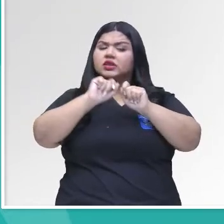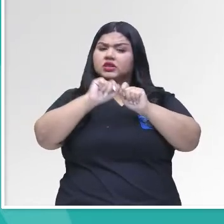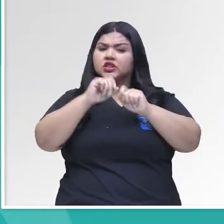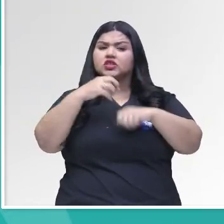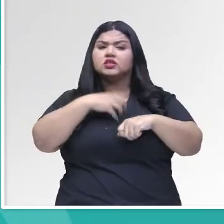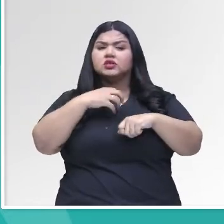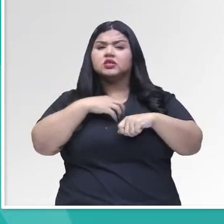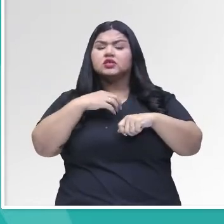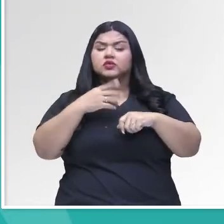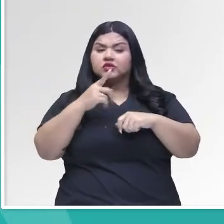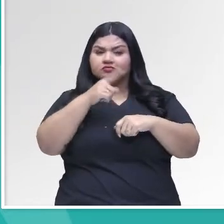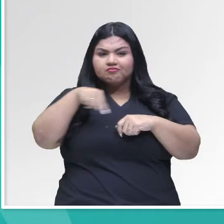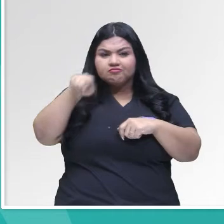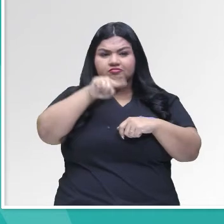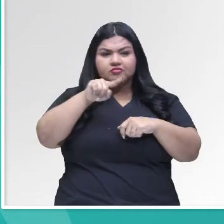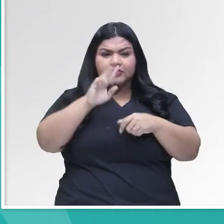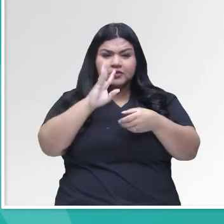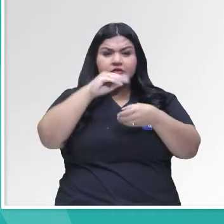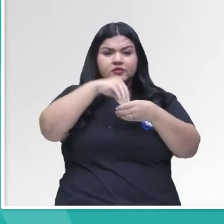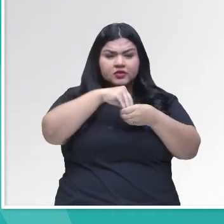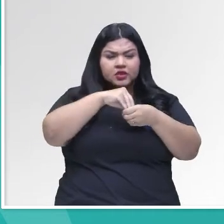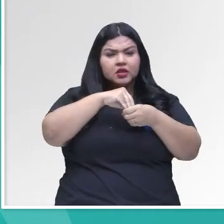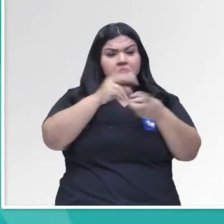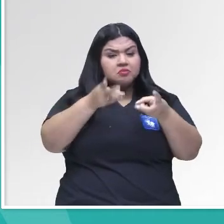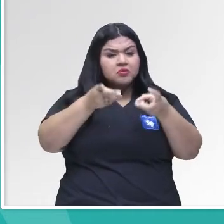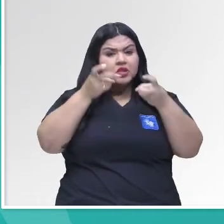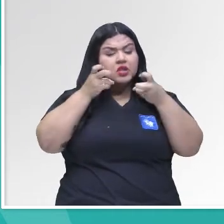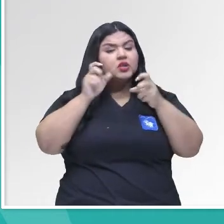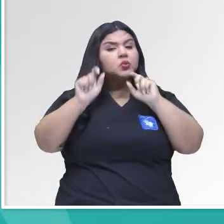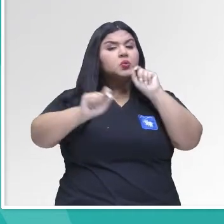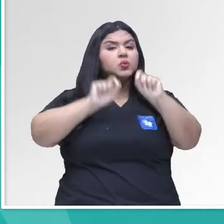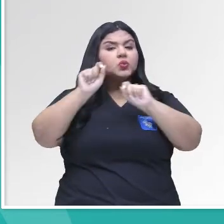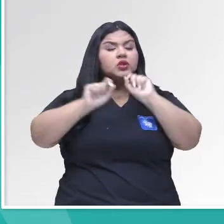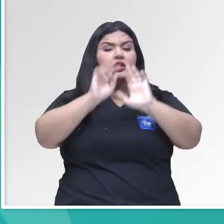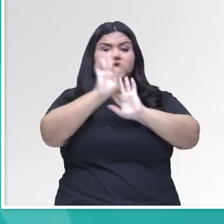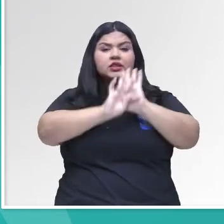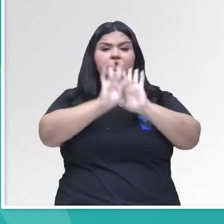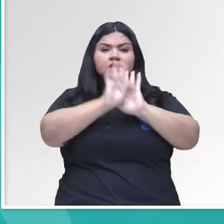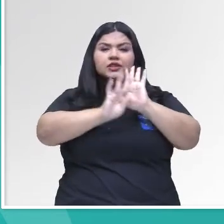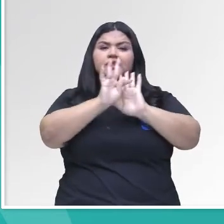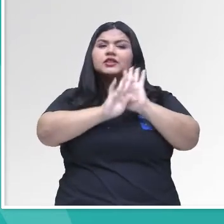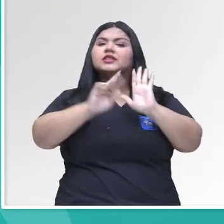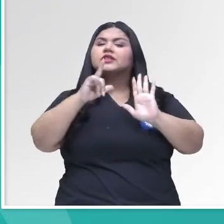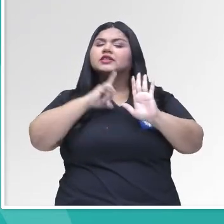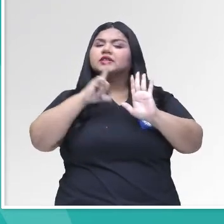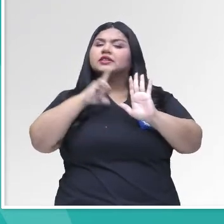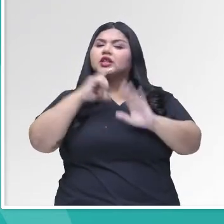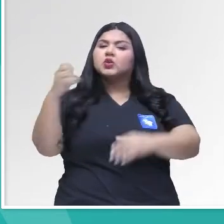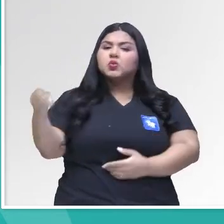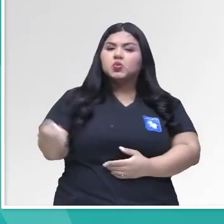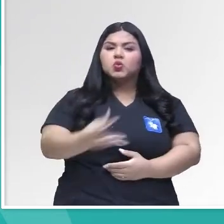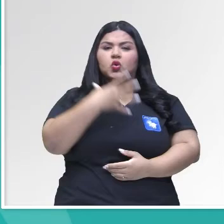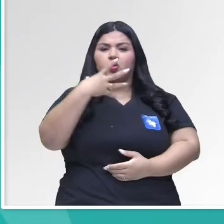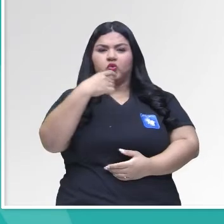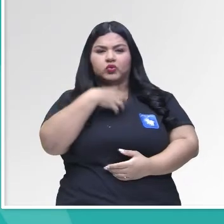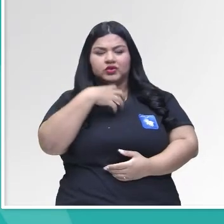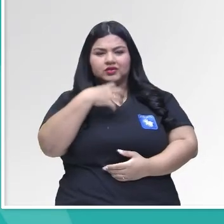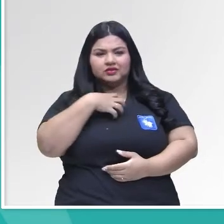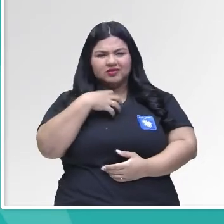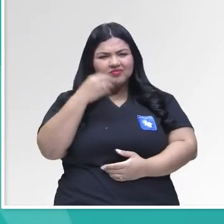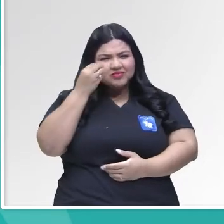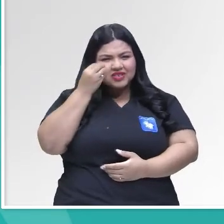Quando você encaixa, você percebe que o texto ganha um outro sentido. Conseguiu observar